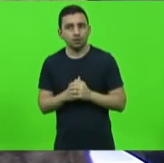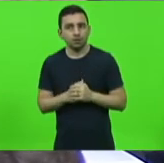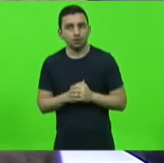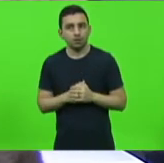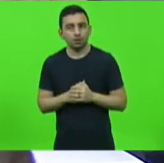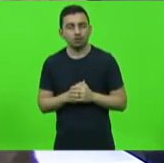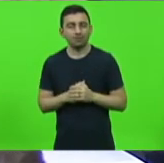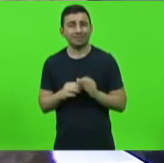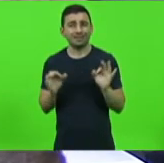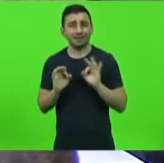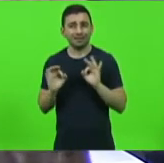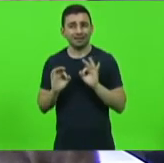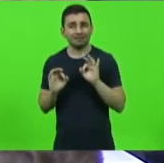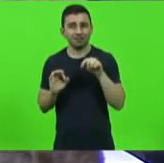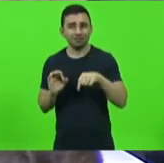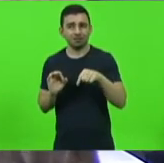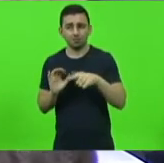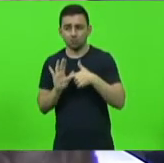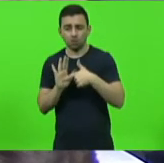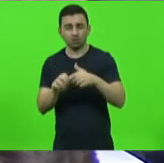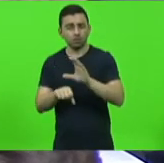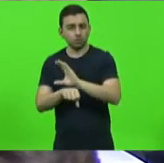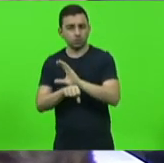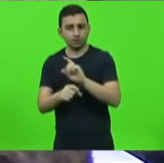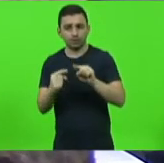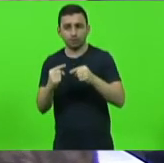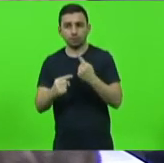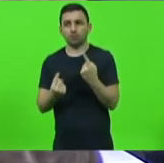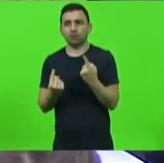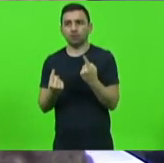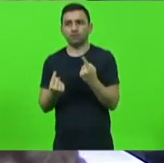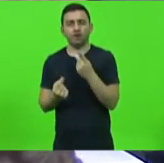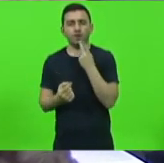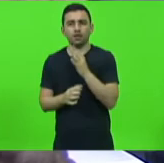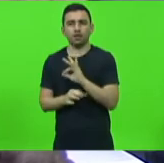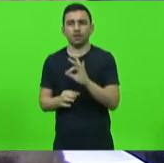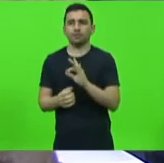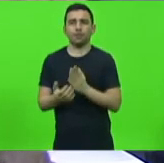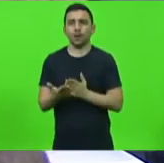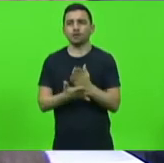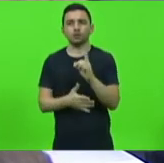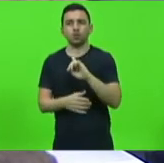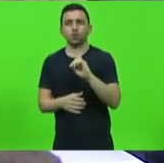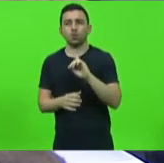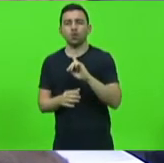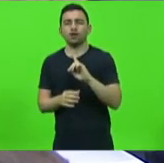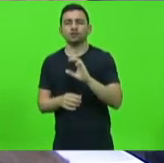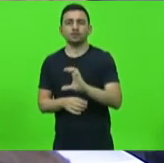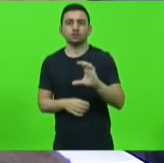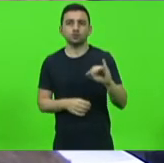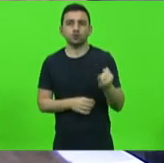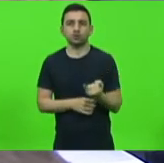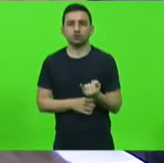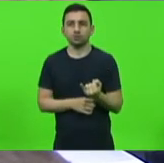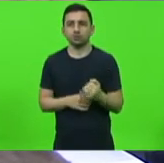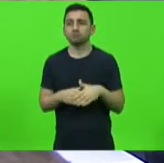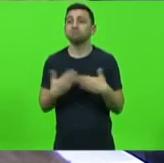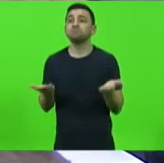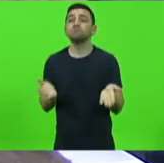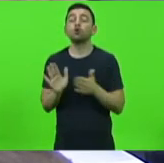ninguém aqui apontou uma inconstitucionalidade. Ah, porque não passou na comissão, na CCJ. Por qual